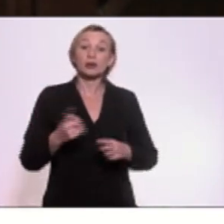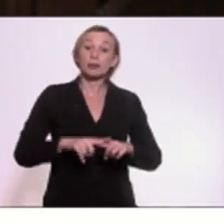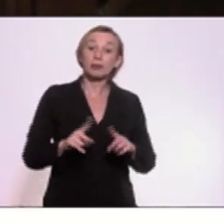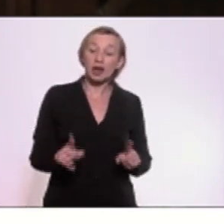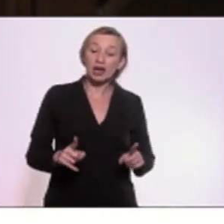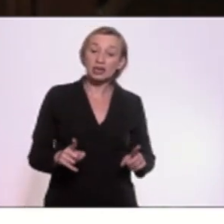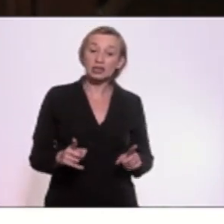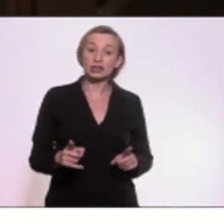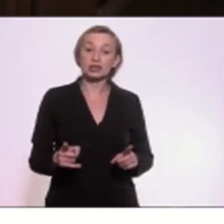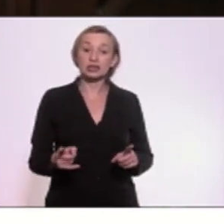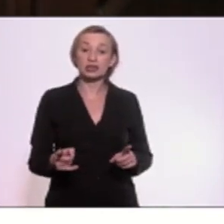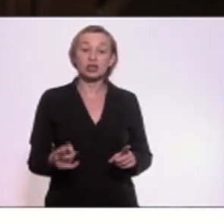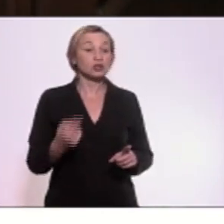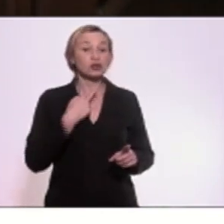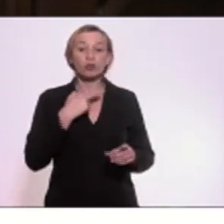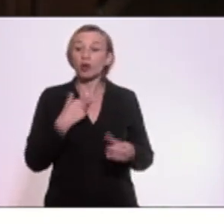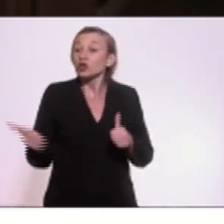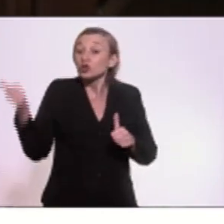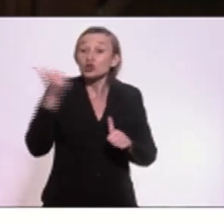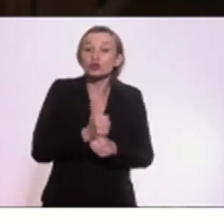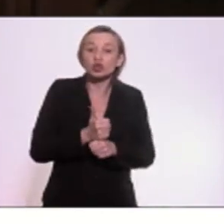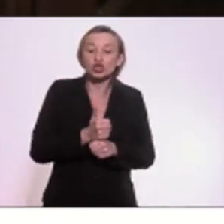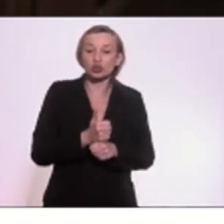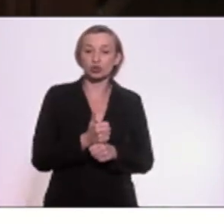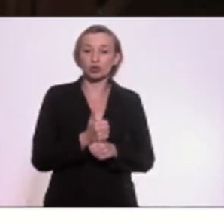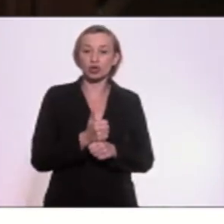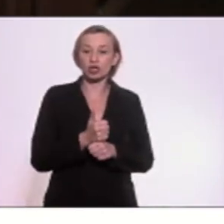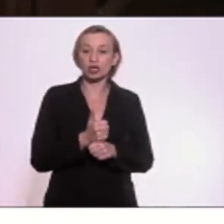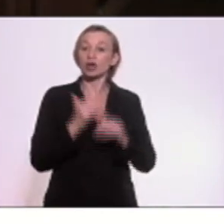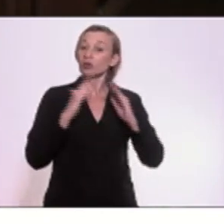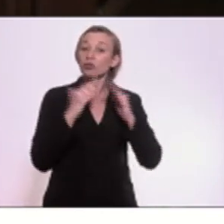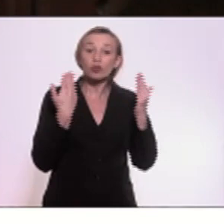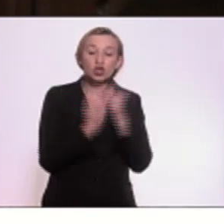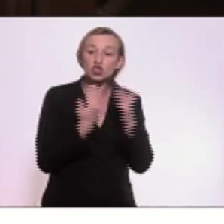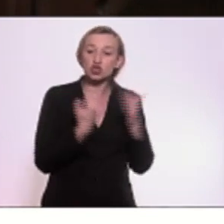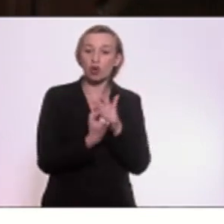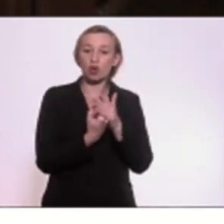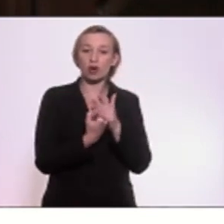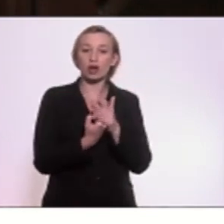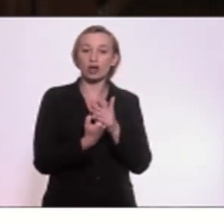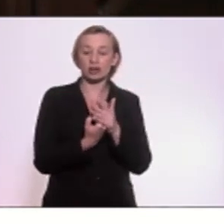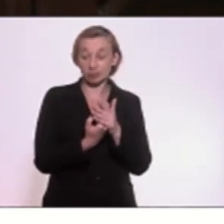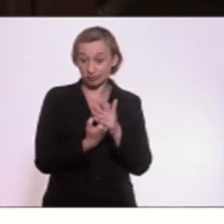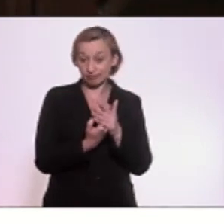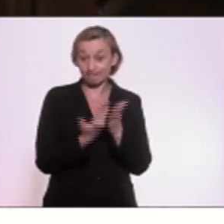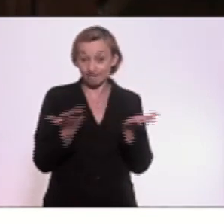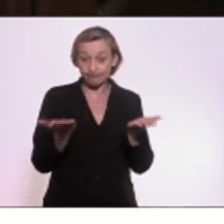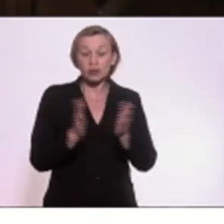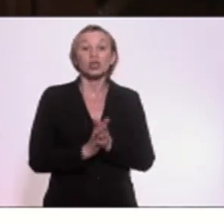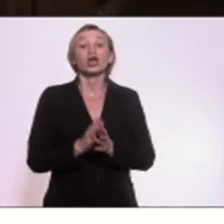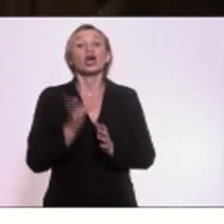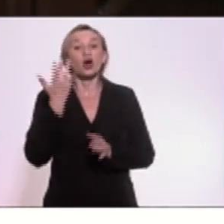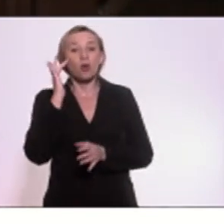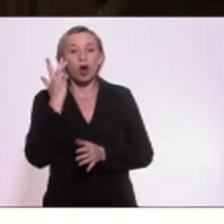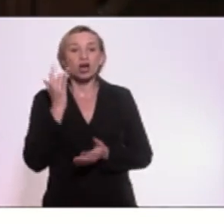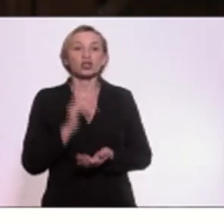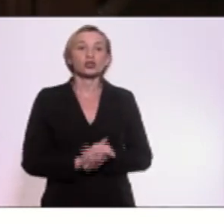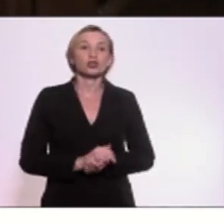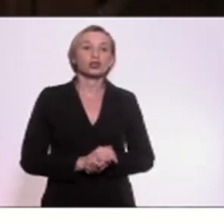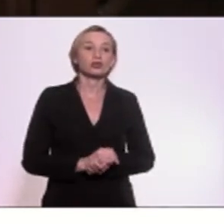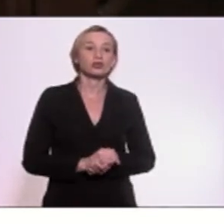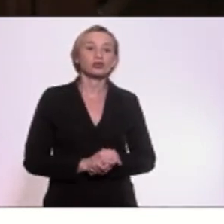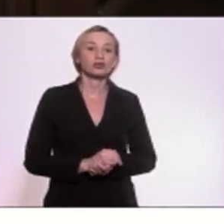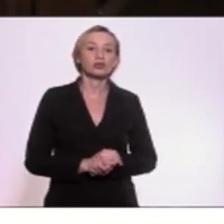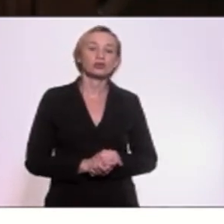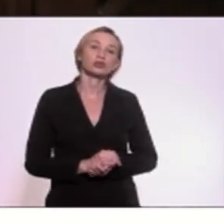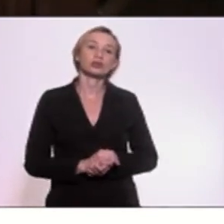razoável que eles possam substituir a utilização de um prédio escolar como escola propriamente dita. Por isso, acho muito oportuno que a